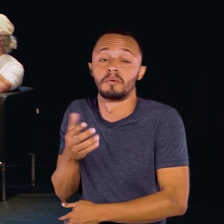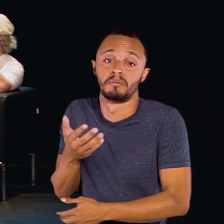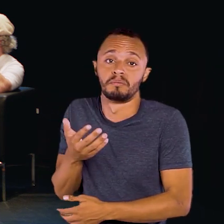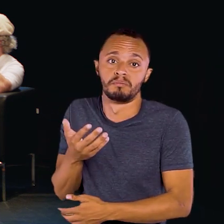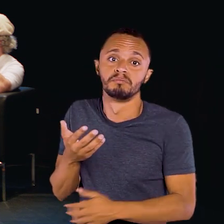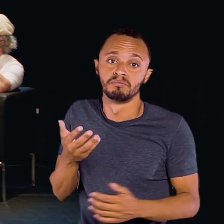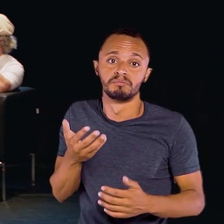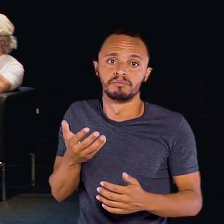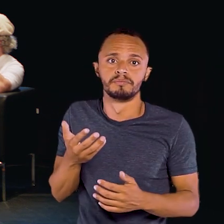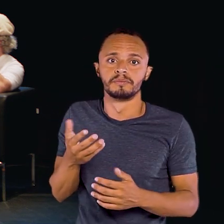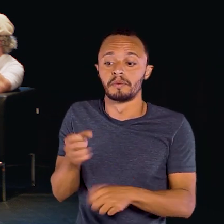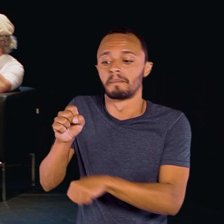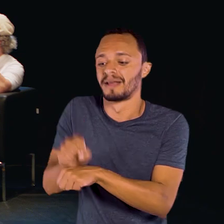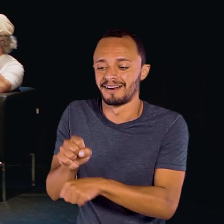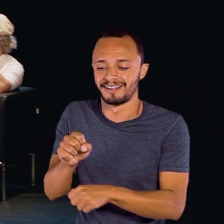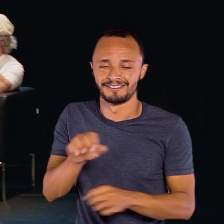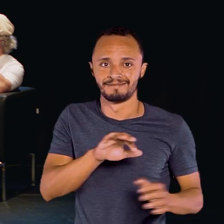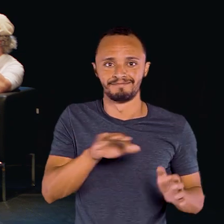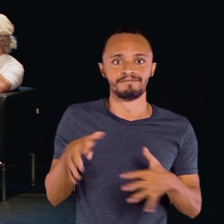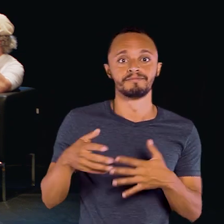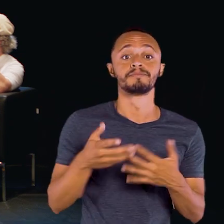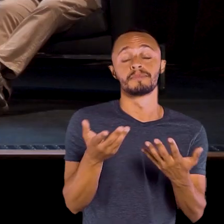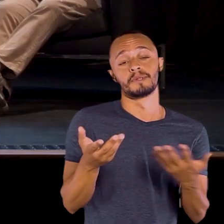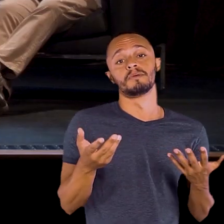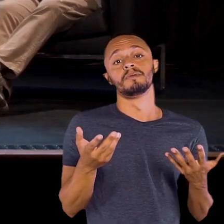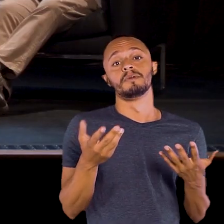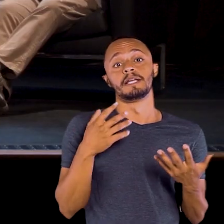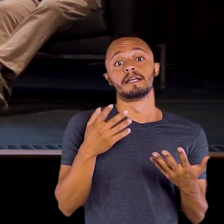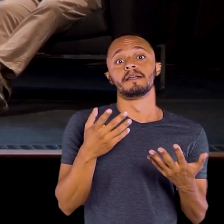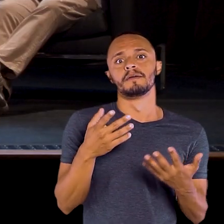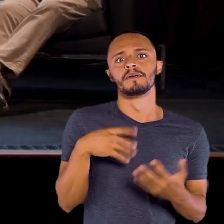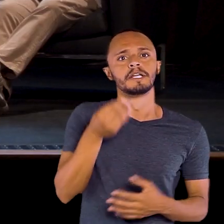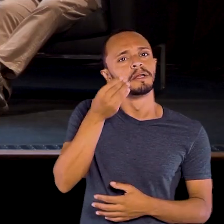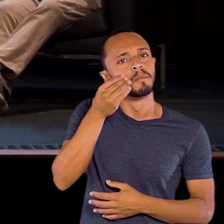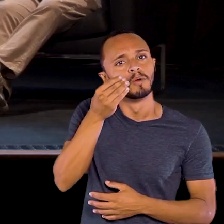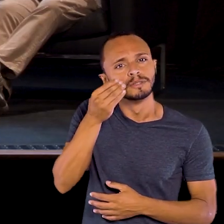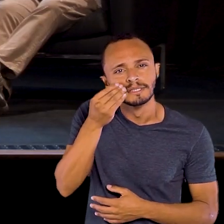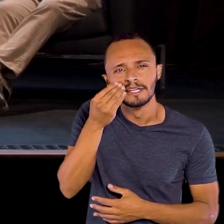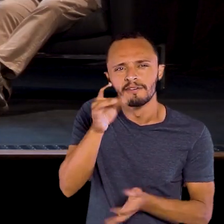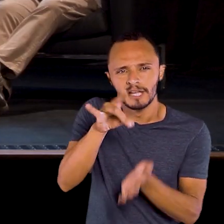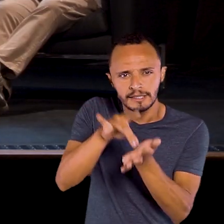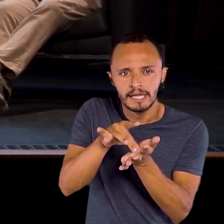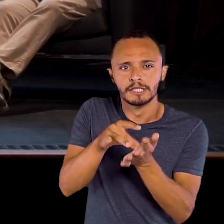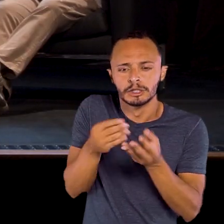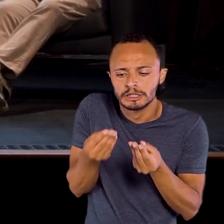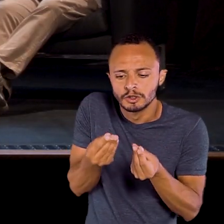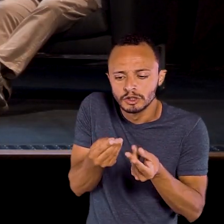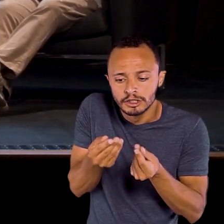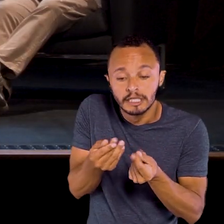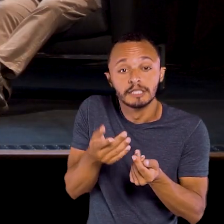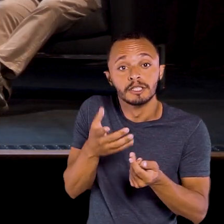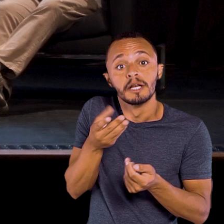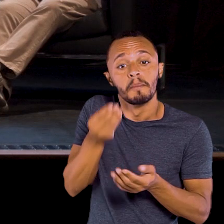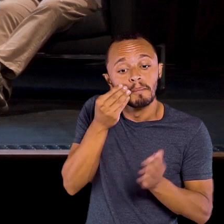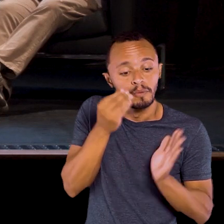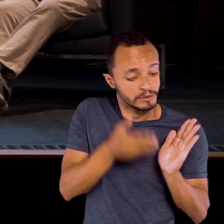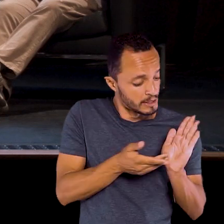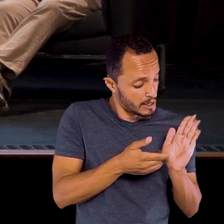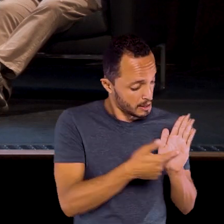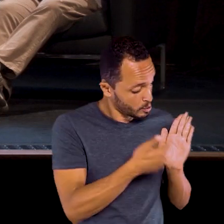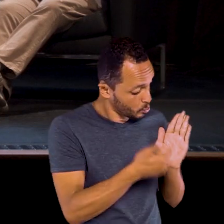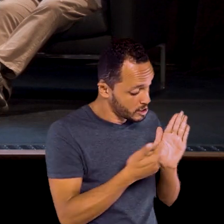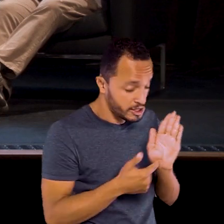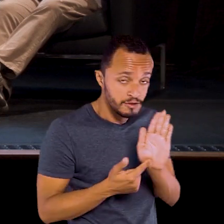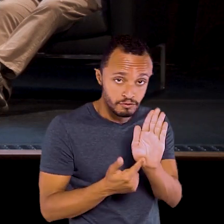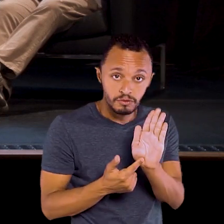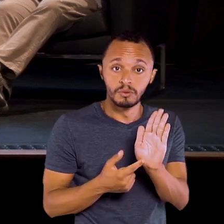menos isso que eu tentei colocar aqui. Agradeço muito a todo mundo que leu e que está lendo. O